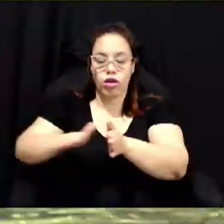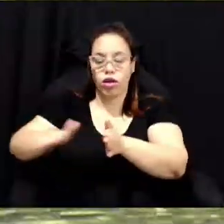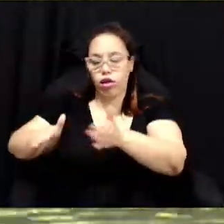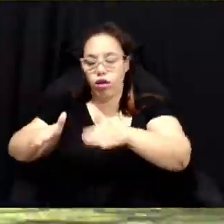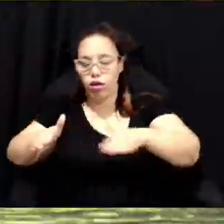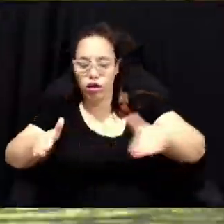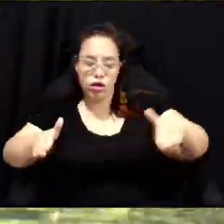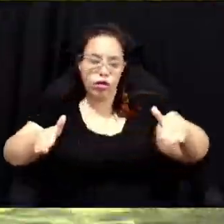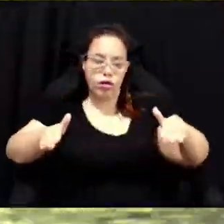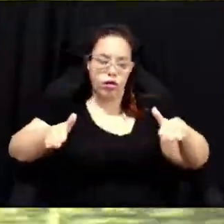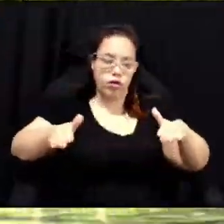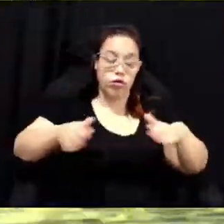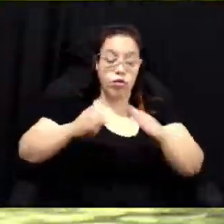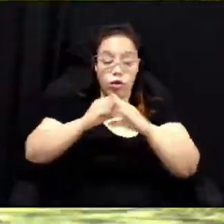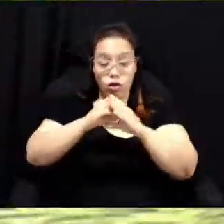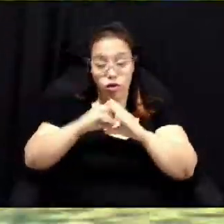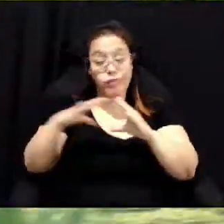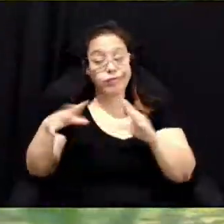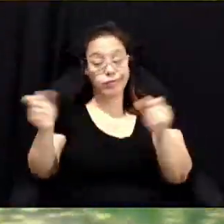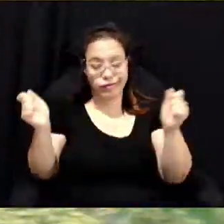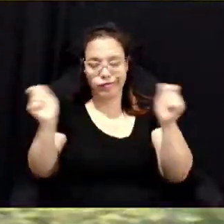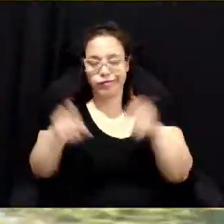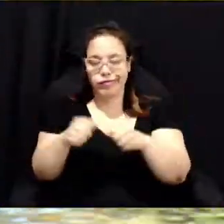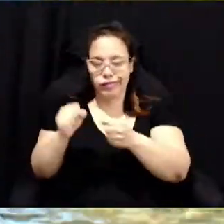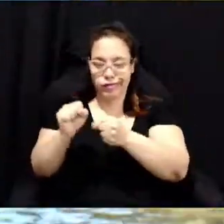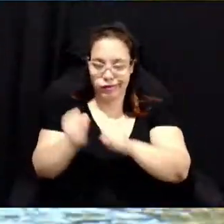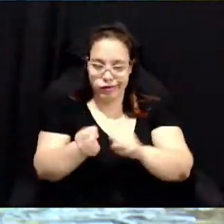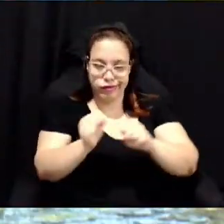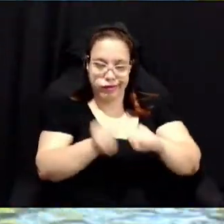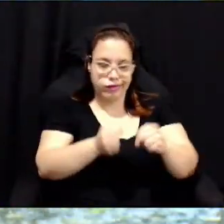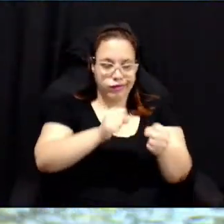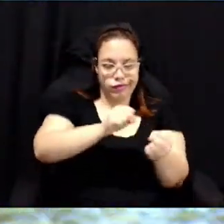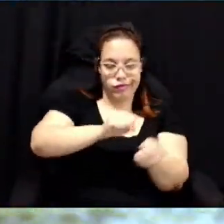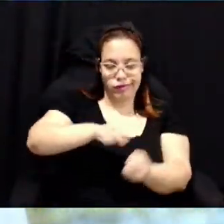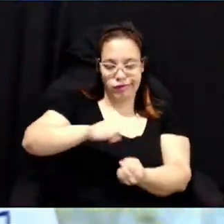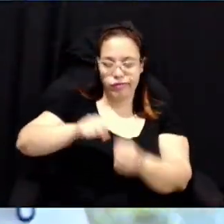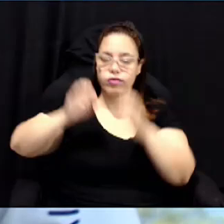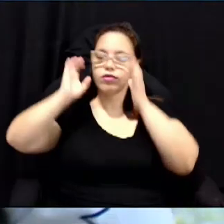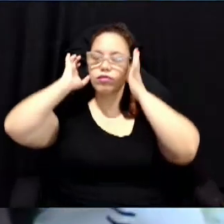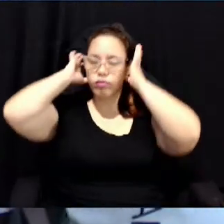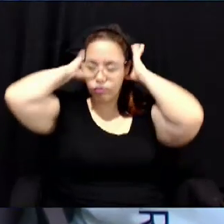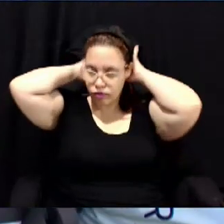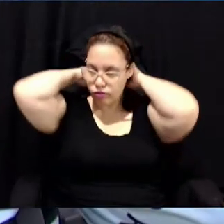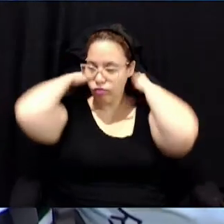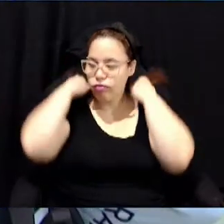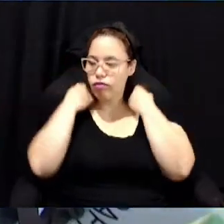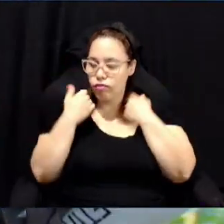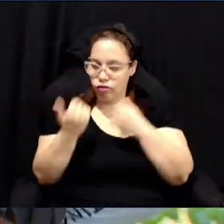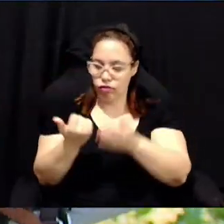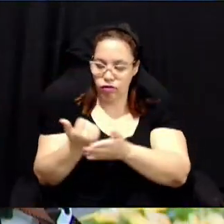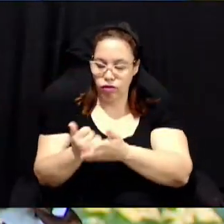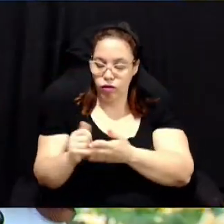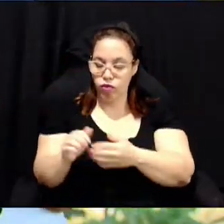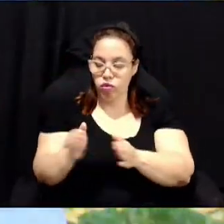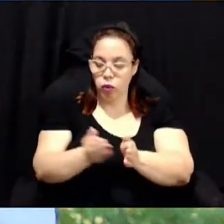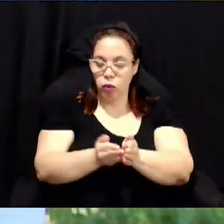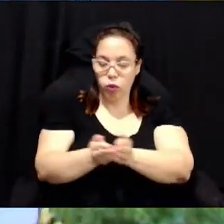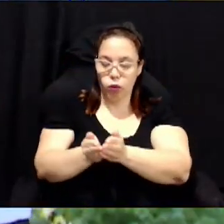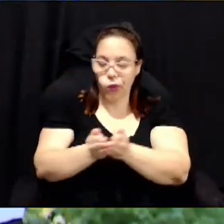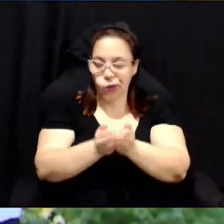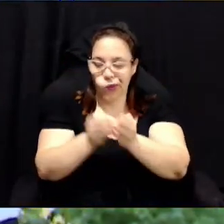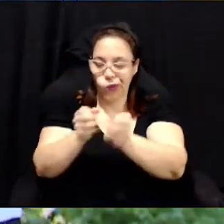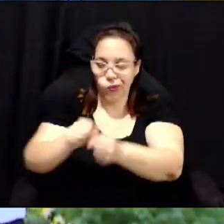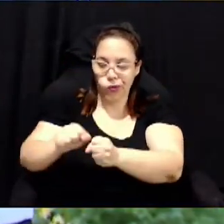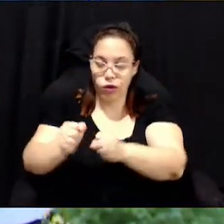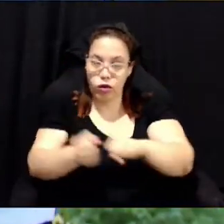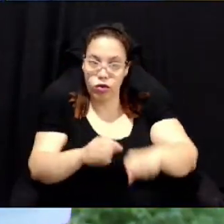característica é possível de remada, mas cada um tem a sua particularidade, digamos assim. E na canoagem, né, pode-se usar tanto a canoa